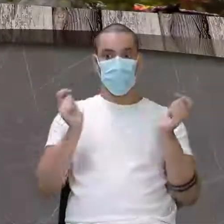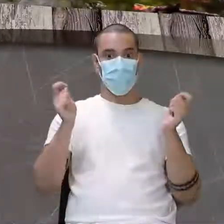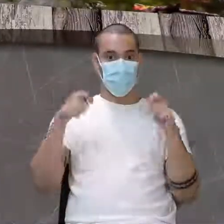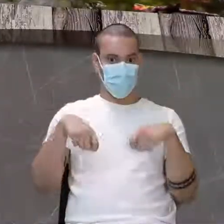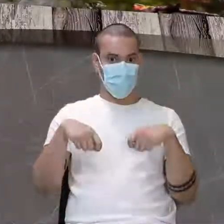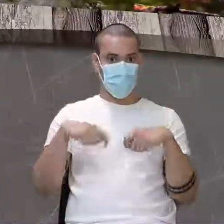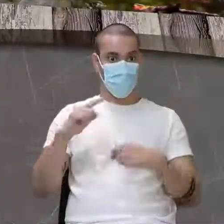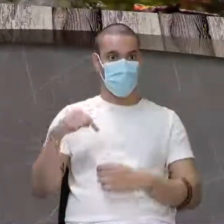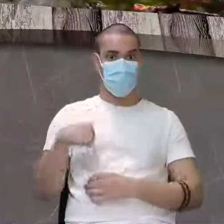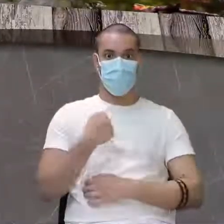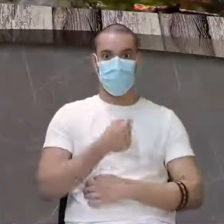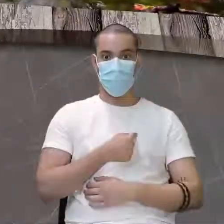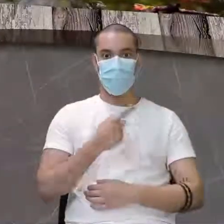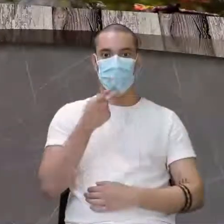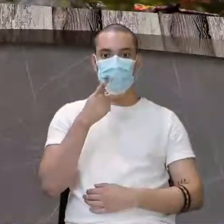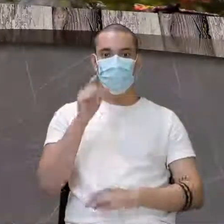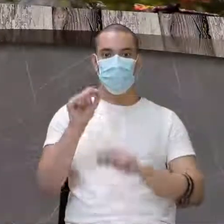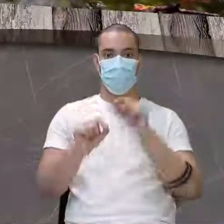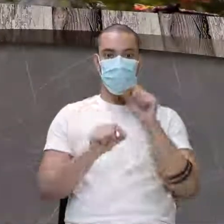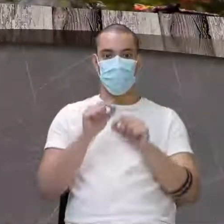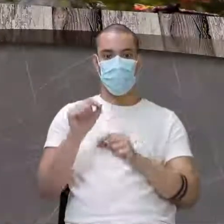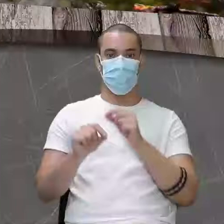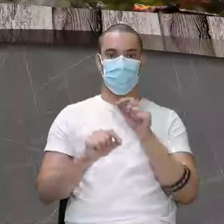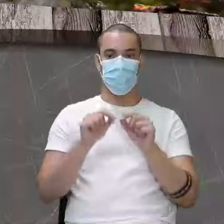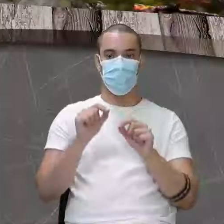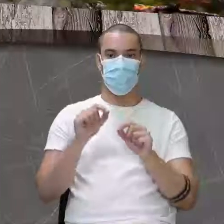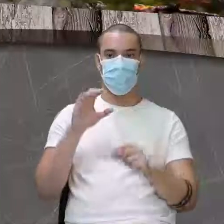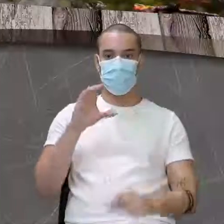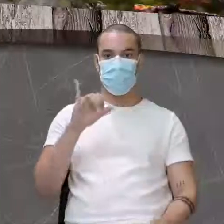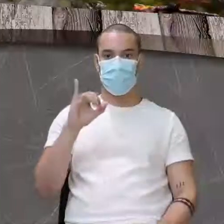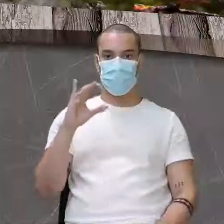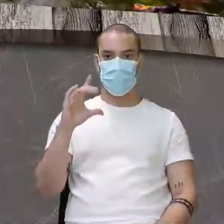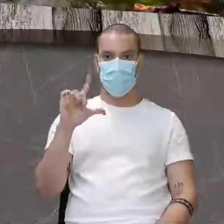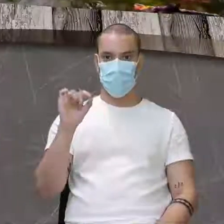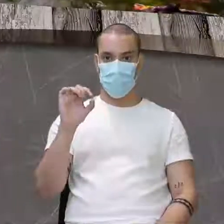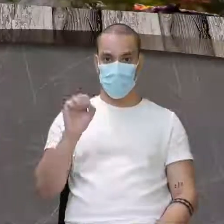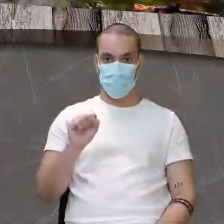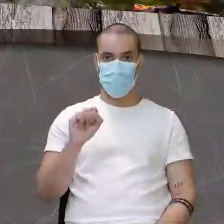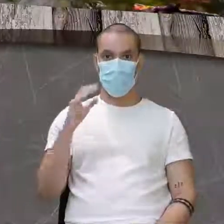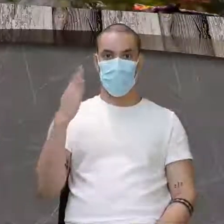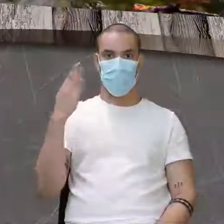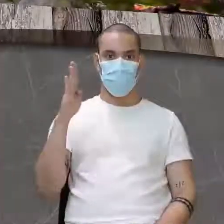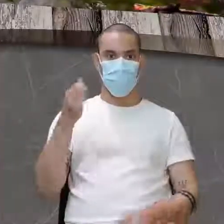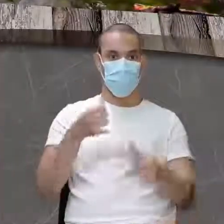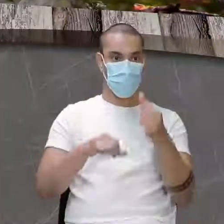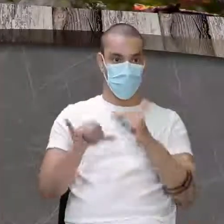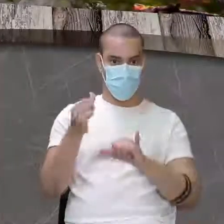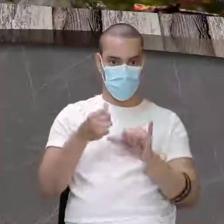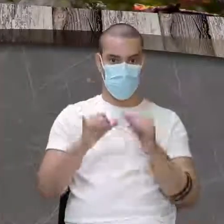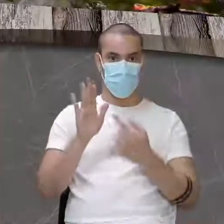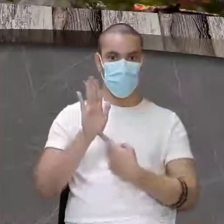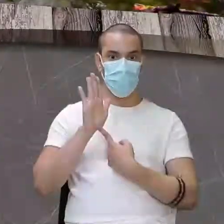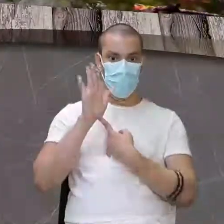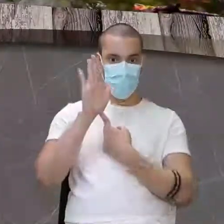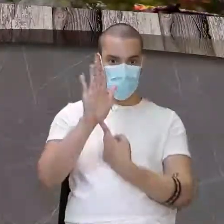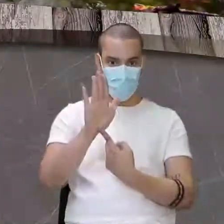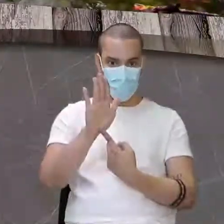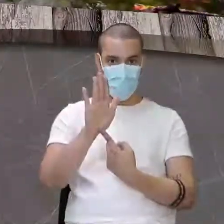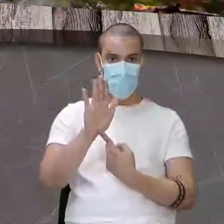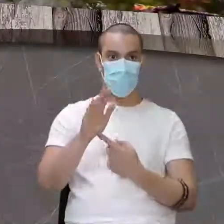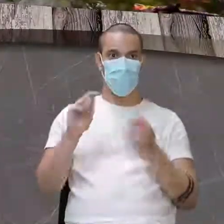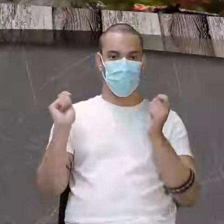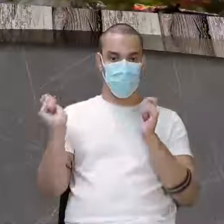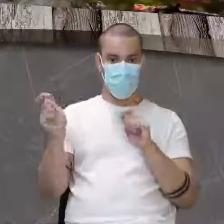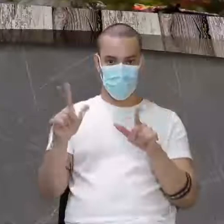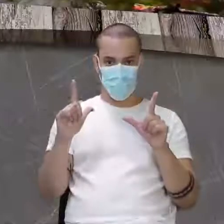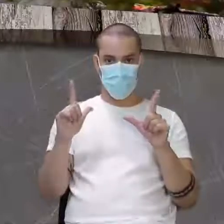Que a gente chama de ciclos biogeoquímicos. Deixa eu mostrar para você lá com o meu produtor que já está me